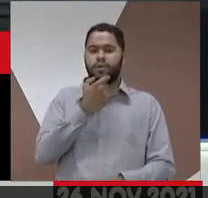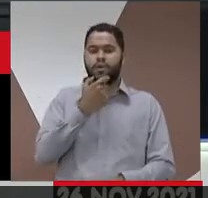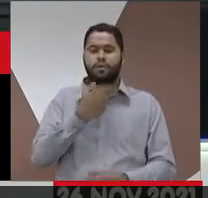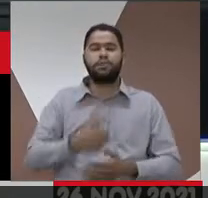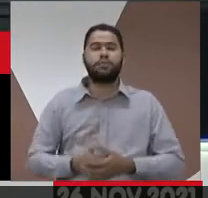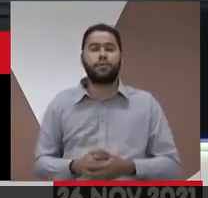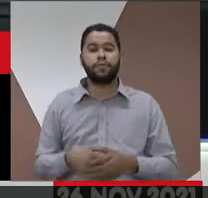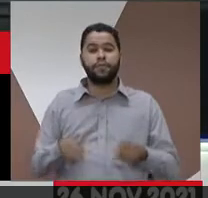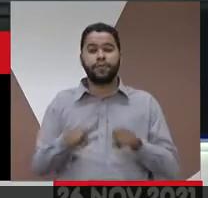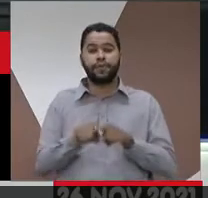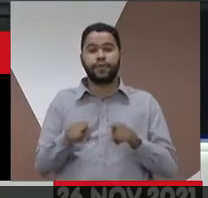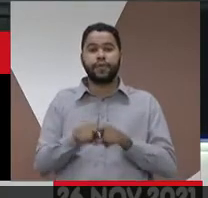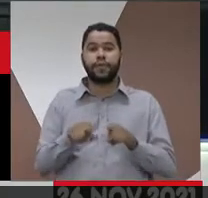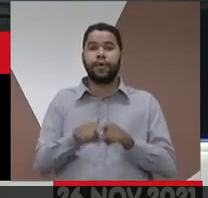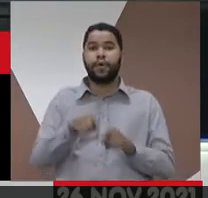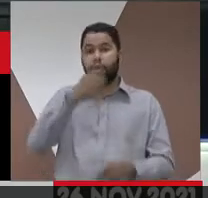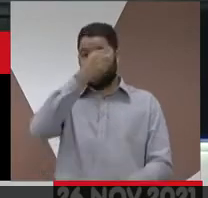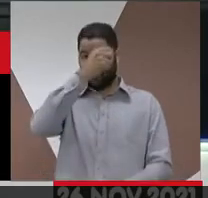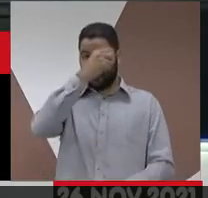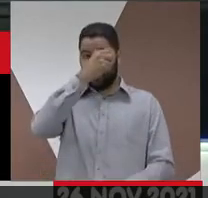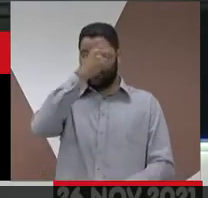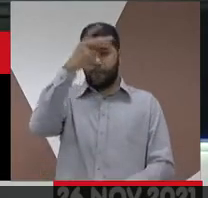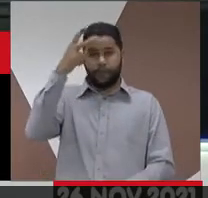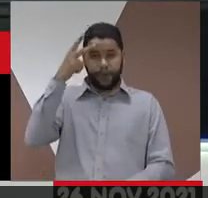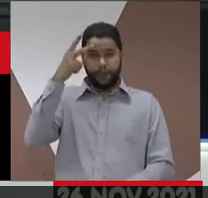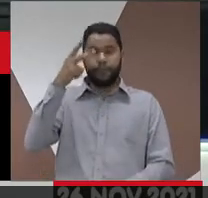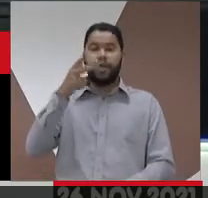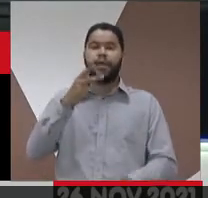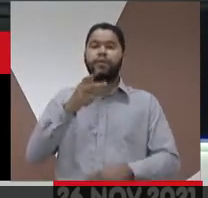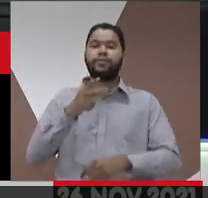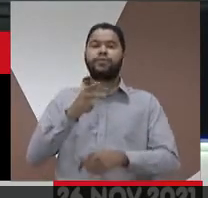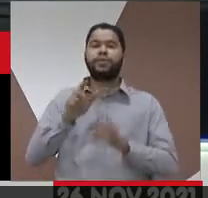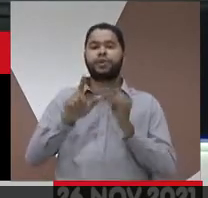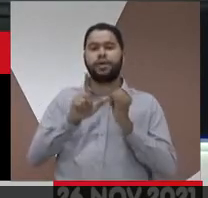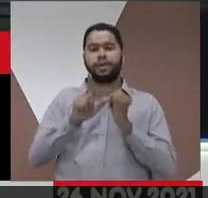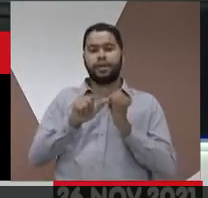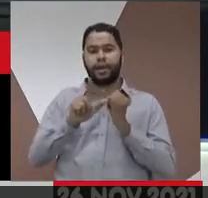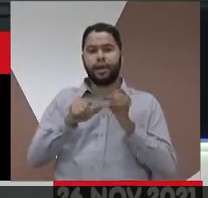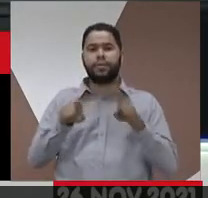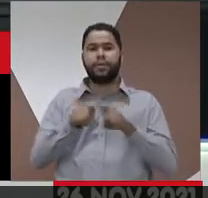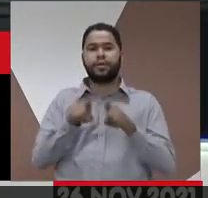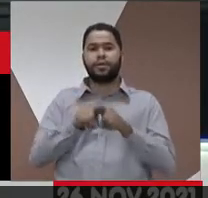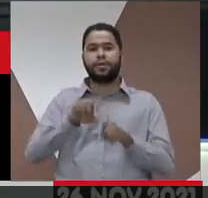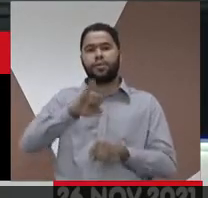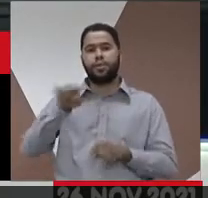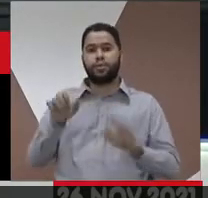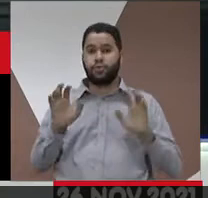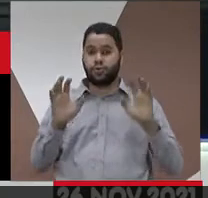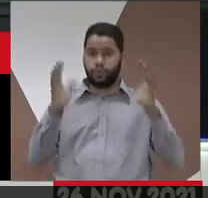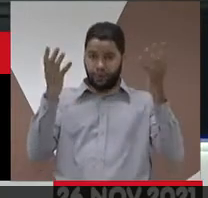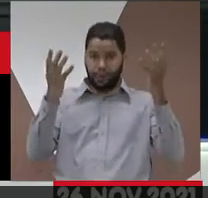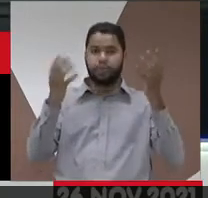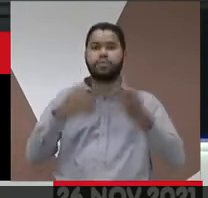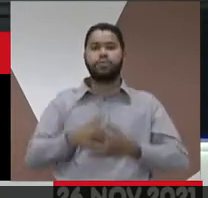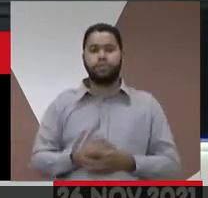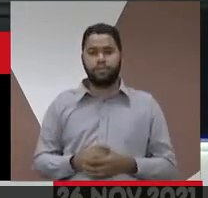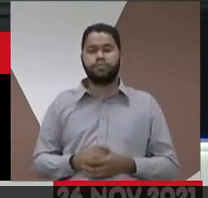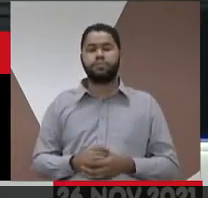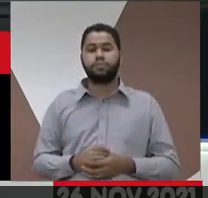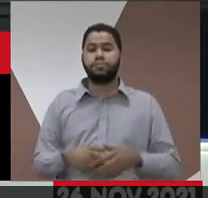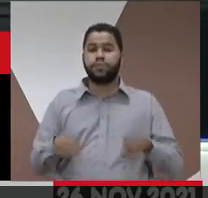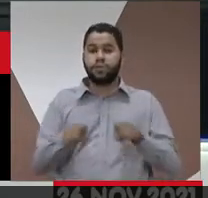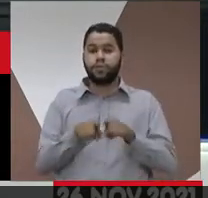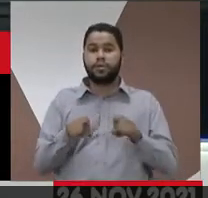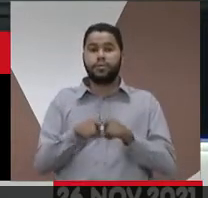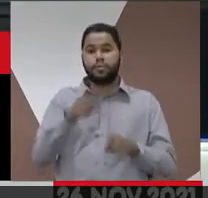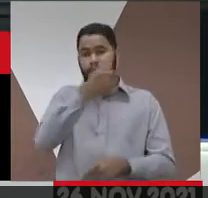Saudar o prefeito de Igarapé, Arnaldo de Oliveira, prefeito de Joatuba, Antônio Adonis, e também